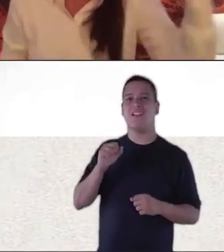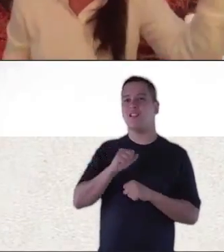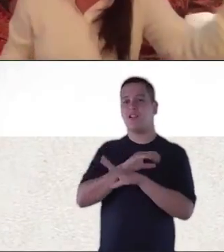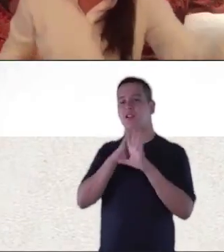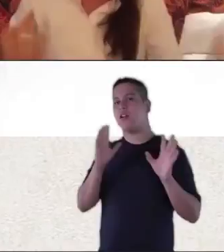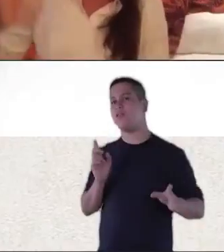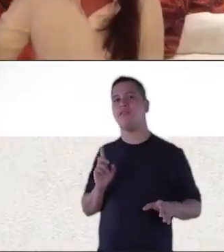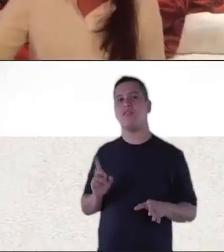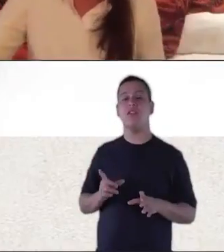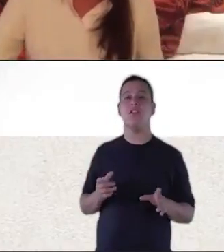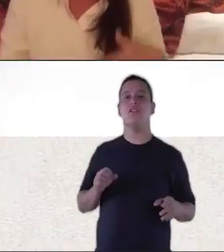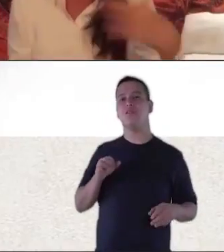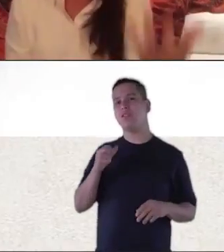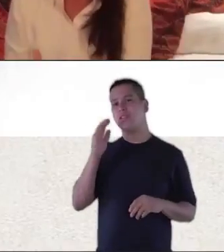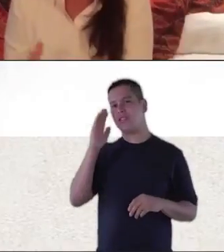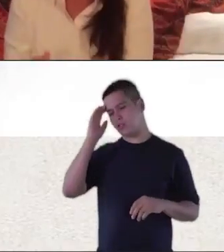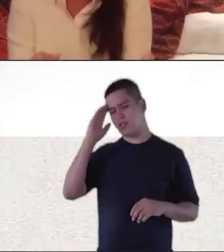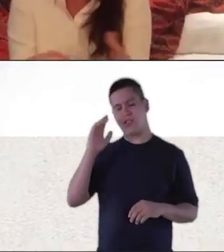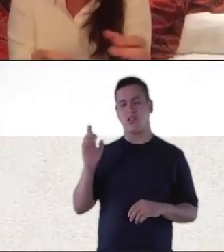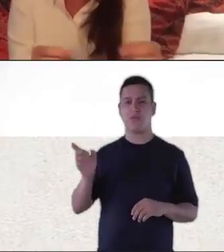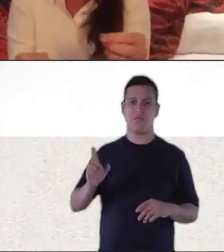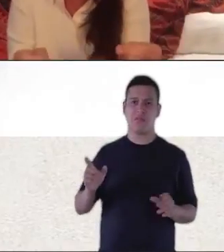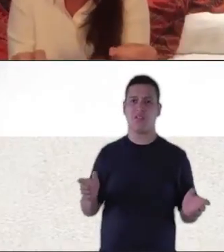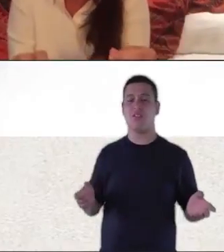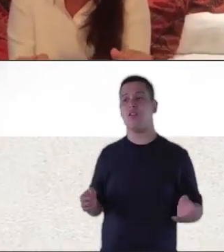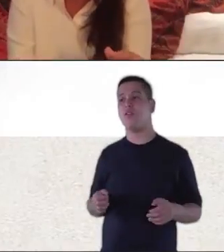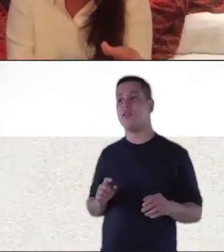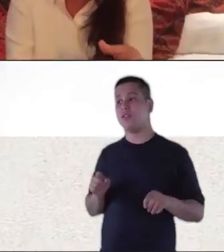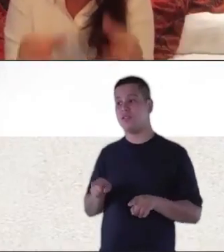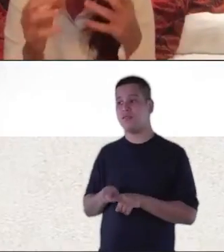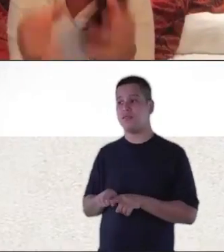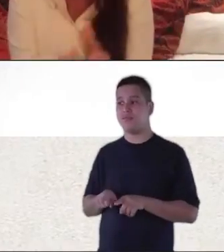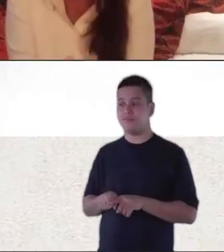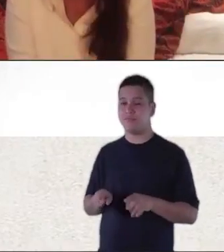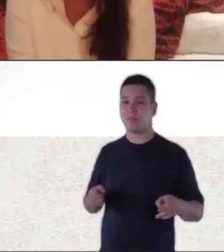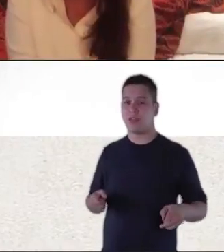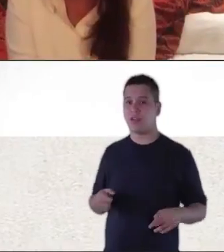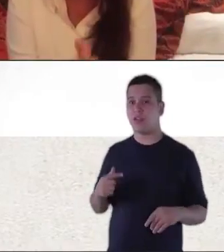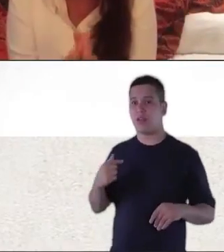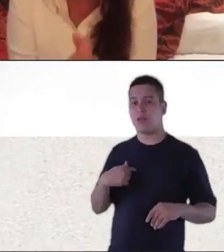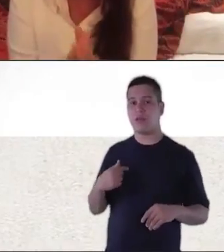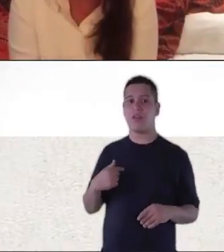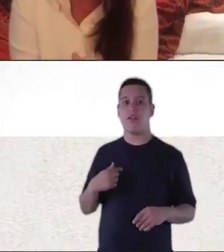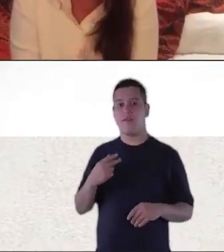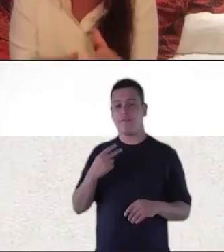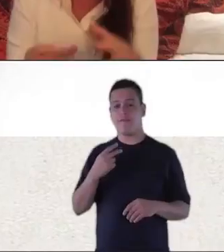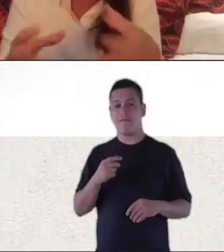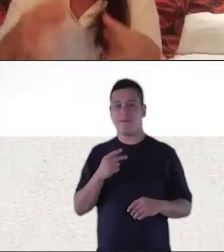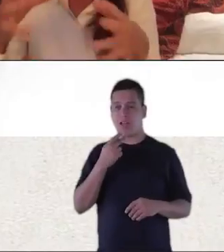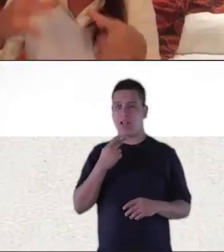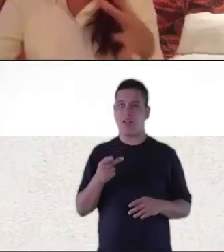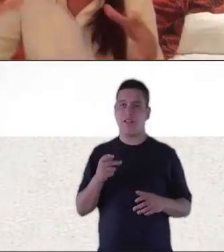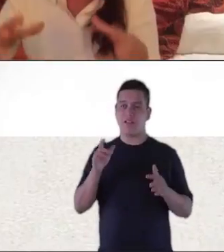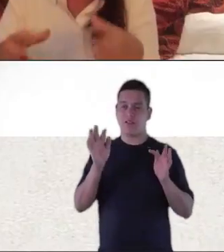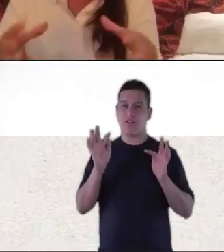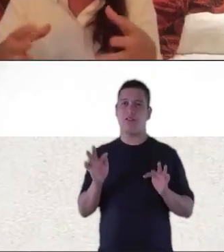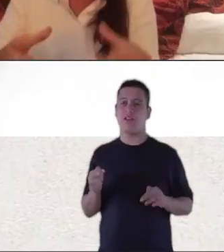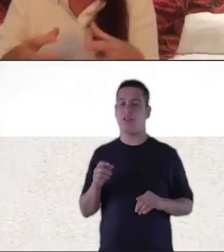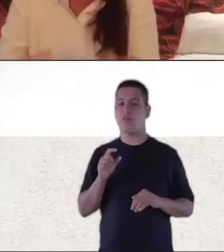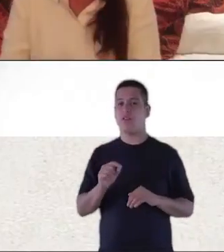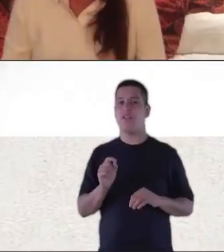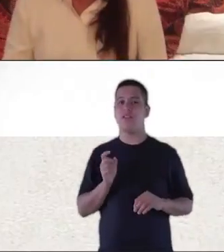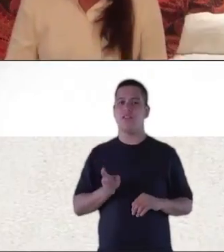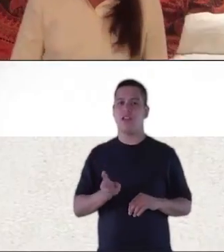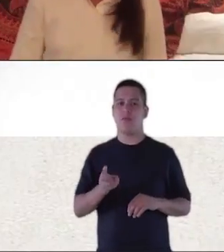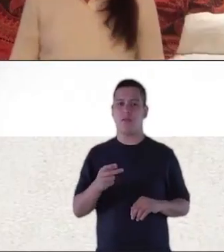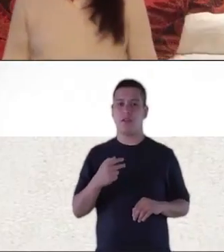está, se você entendeu o que o cara quis dizer. Não... E aí também, o que eu ficava feliz é que sempre que eu falava alguma coisa um pouquinho mais